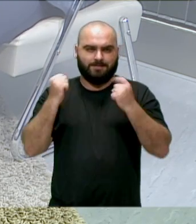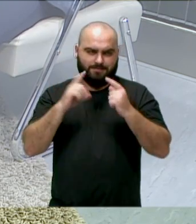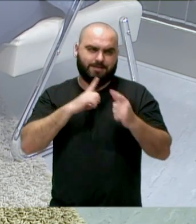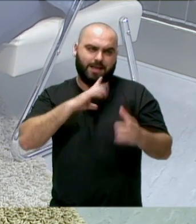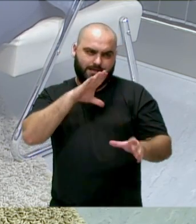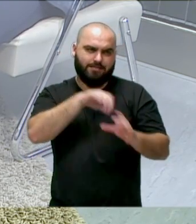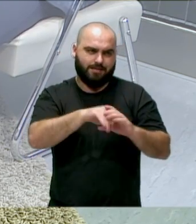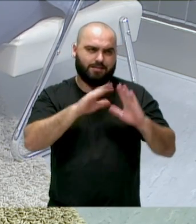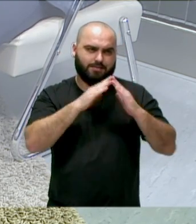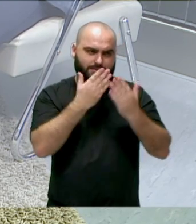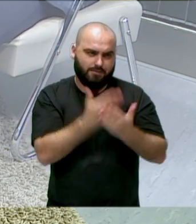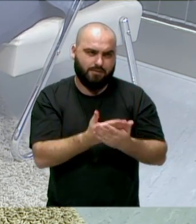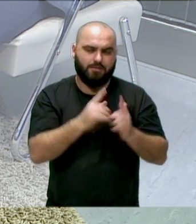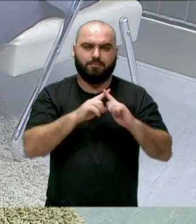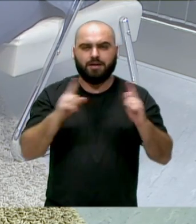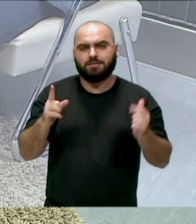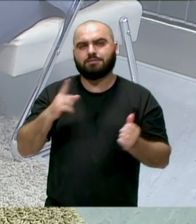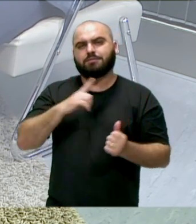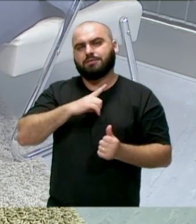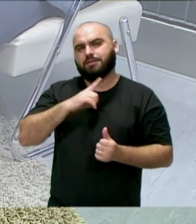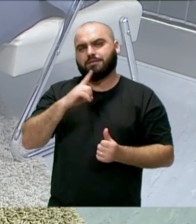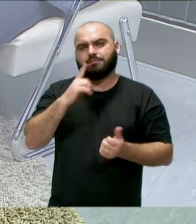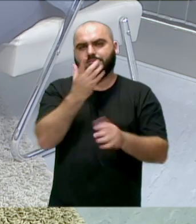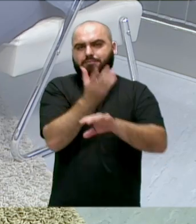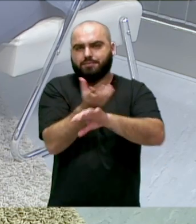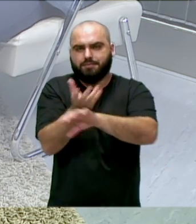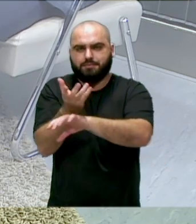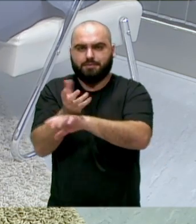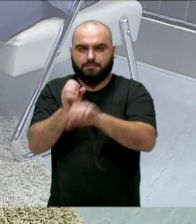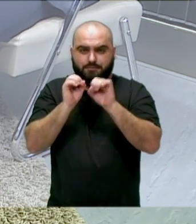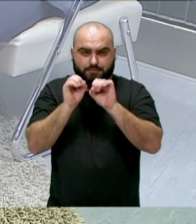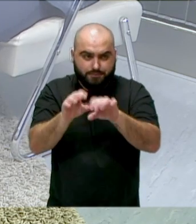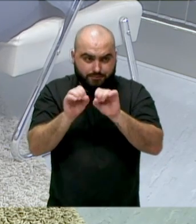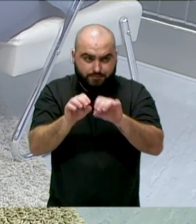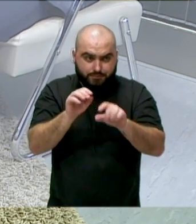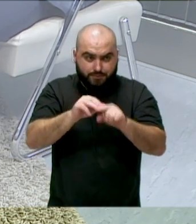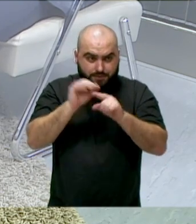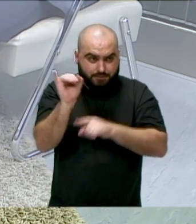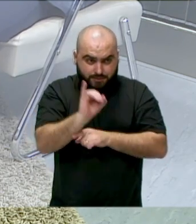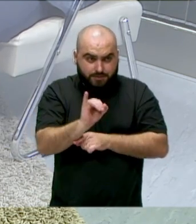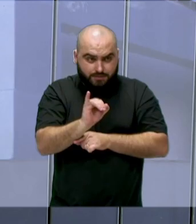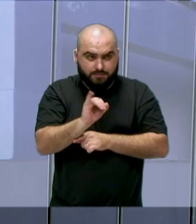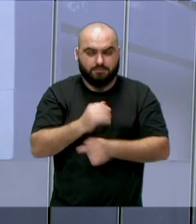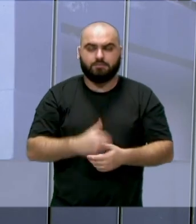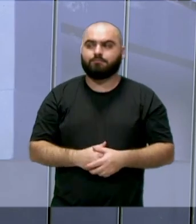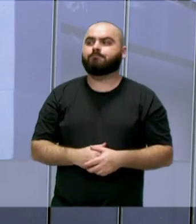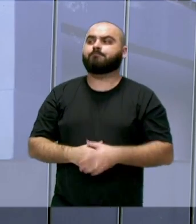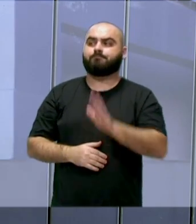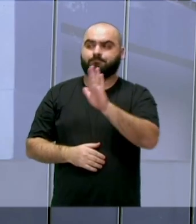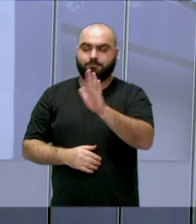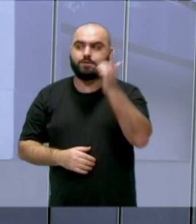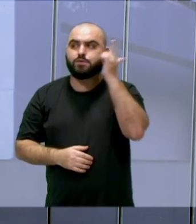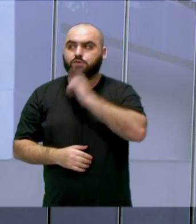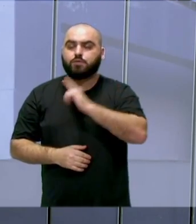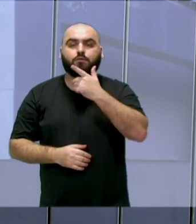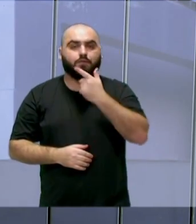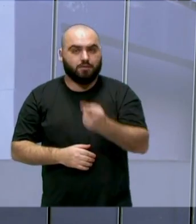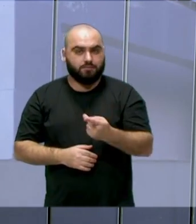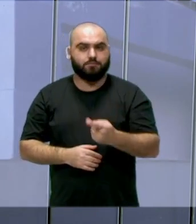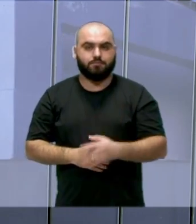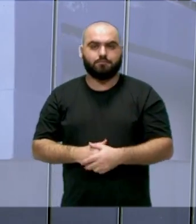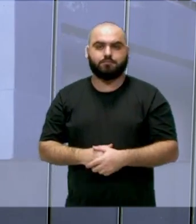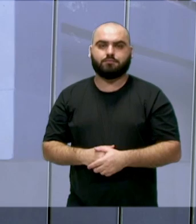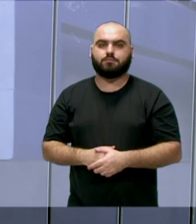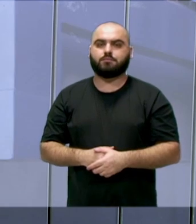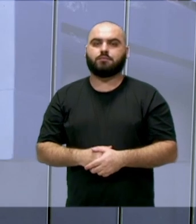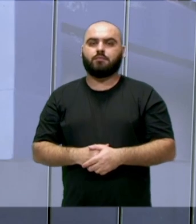né, as disciplinas de educação física dentro da escola. Maurício, eu volto a afirmar quando eu falo